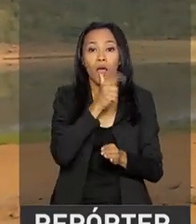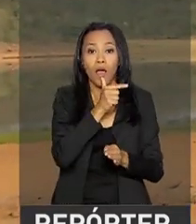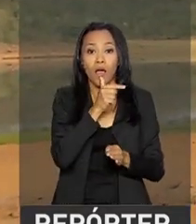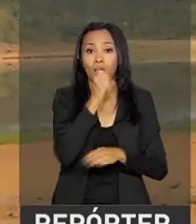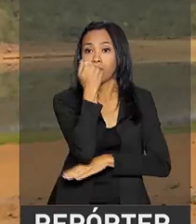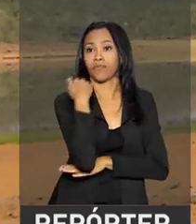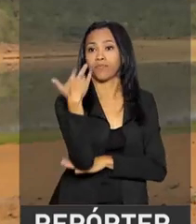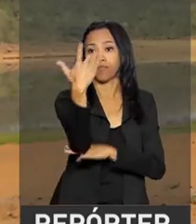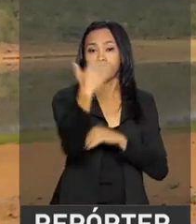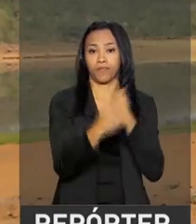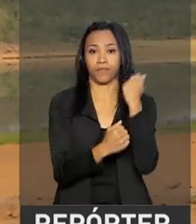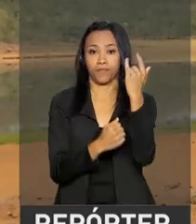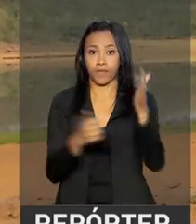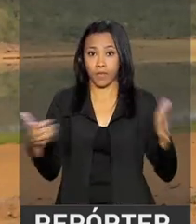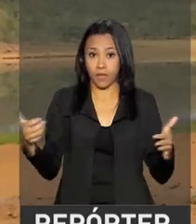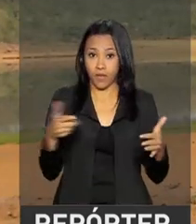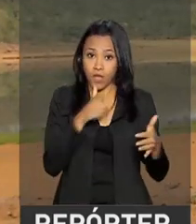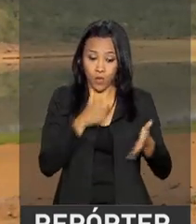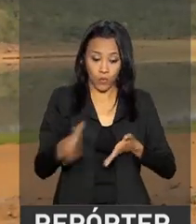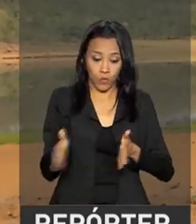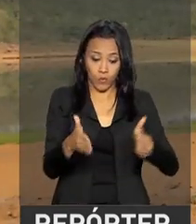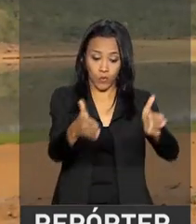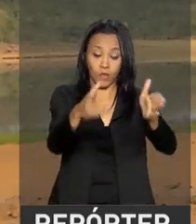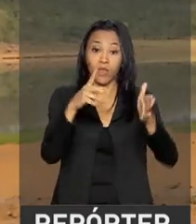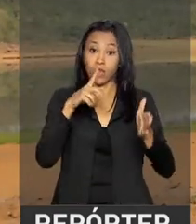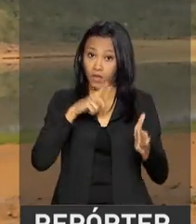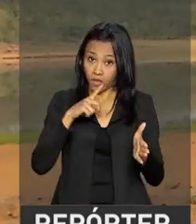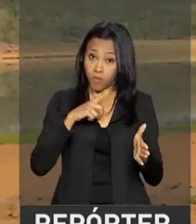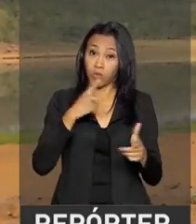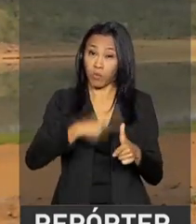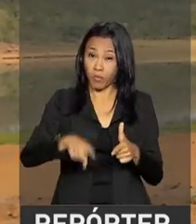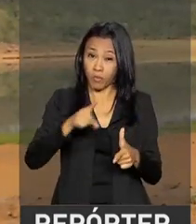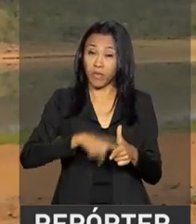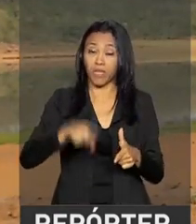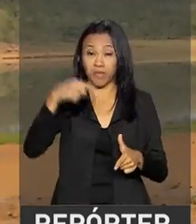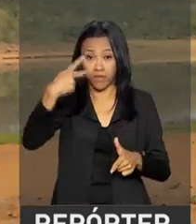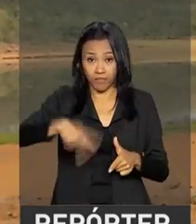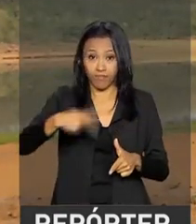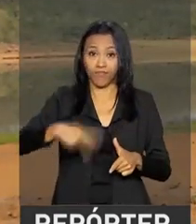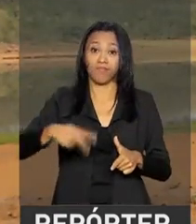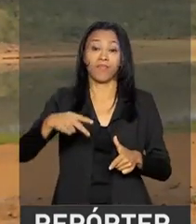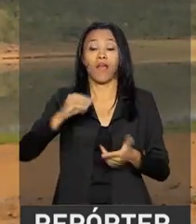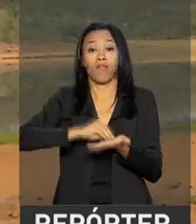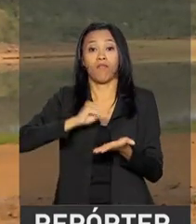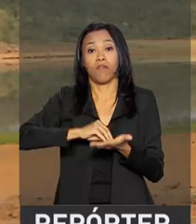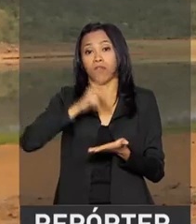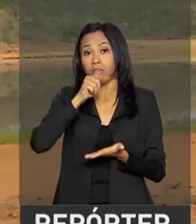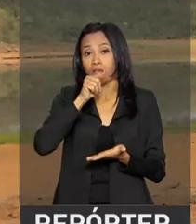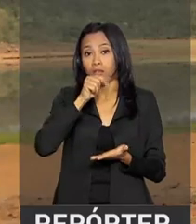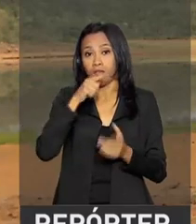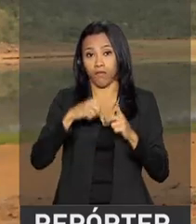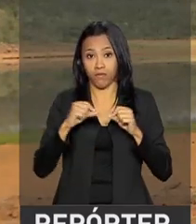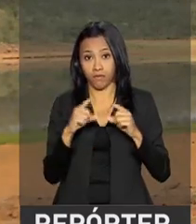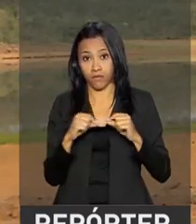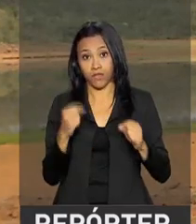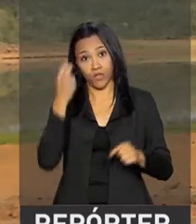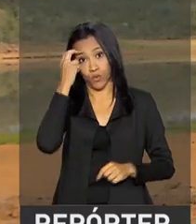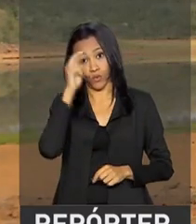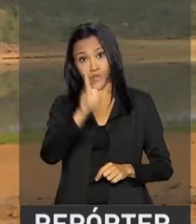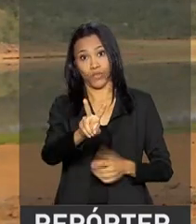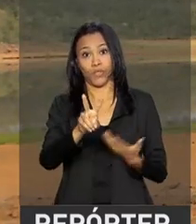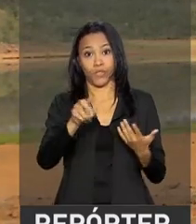que é muito importante nós estamos com um problema sério de racionamento no no df né passamos aí o racionamento de dois dias e